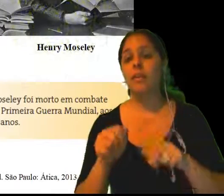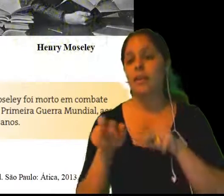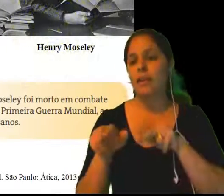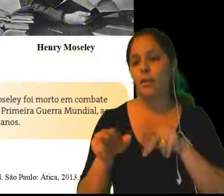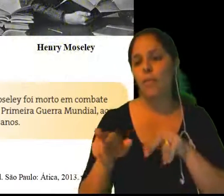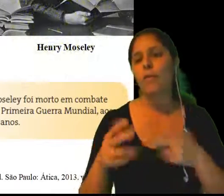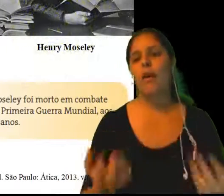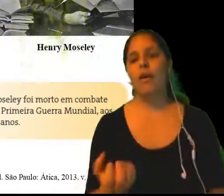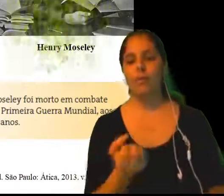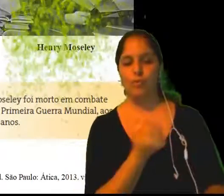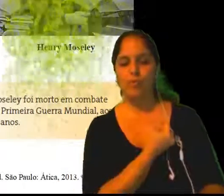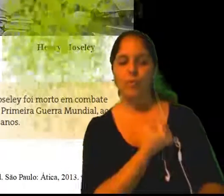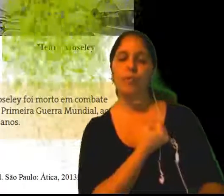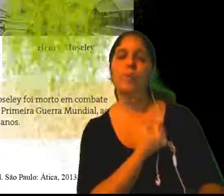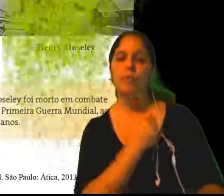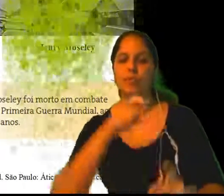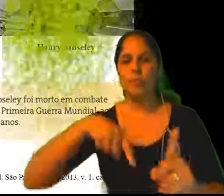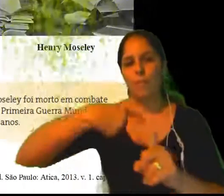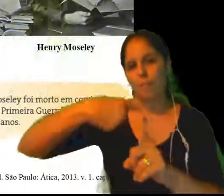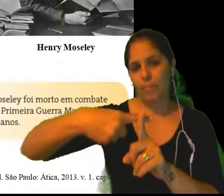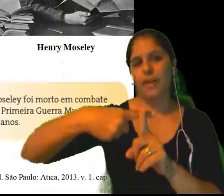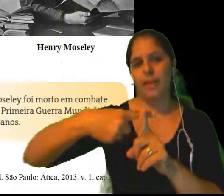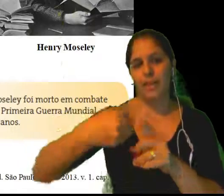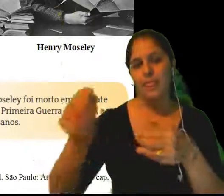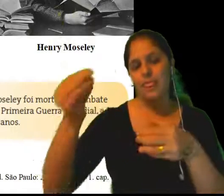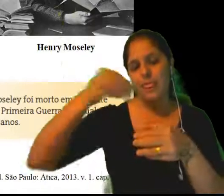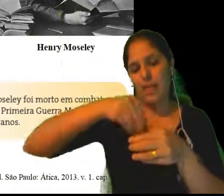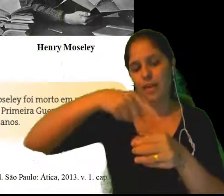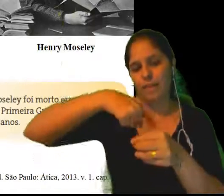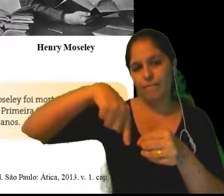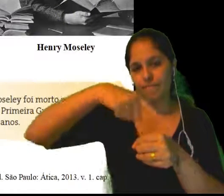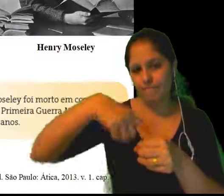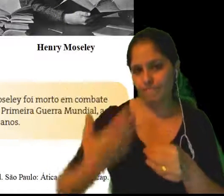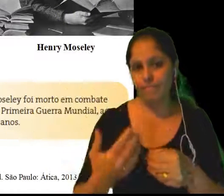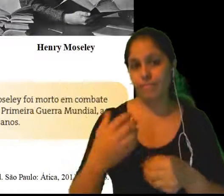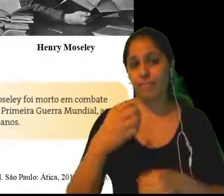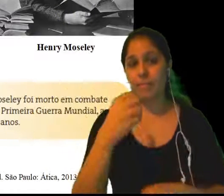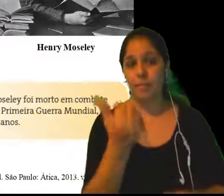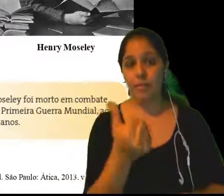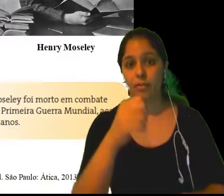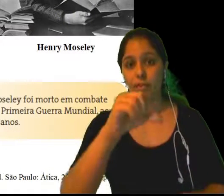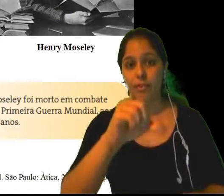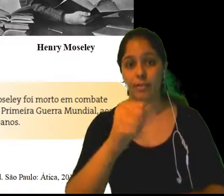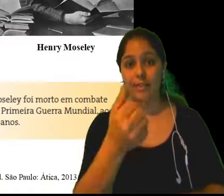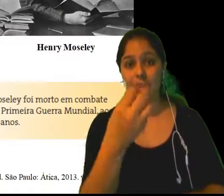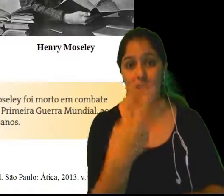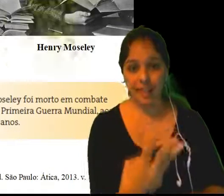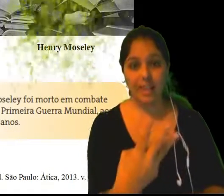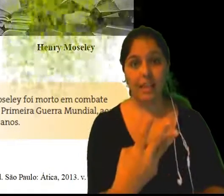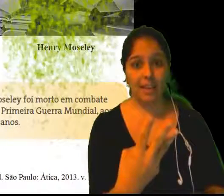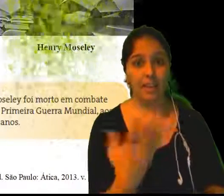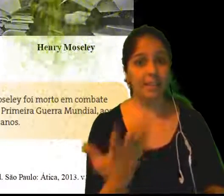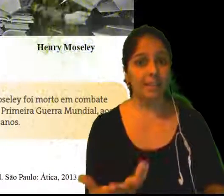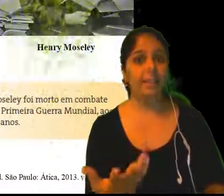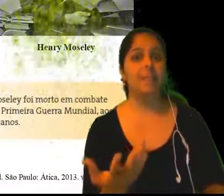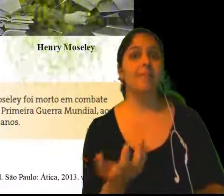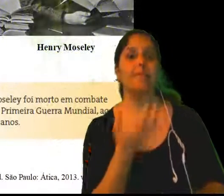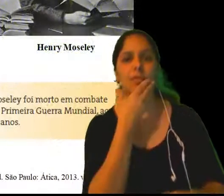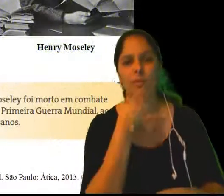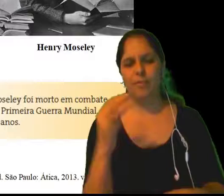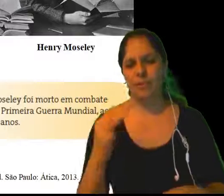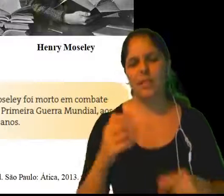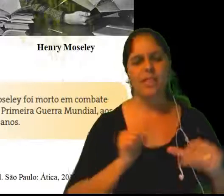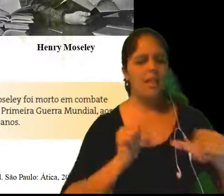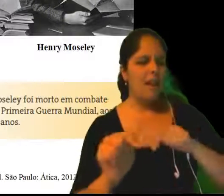ser igual ao número de cargas positivas do núcleo. Foi em 1913 que